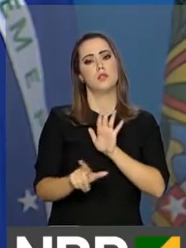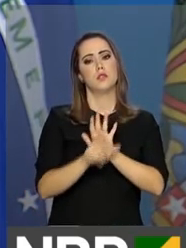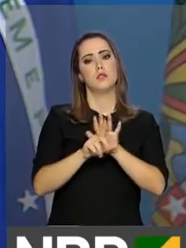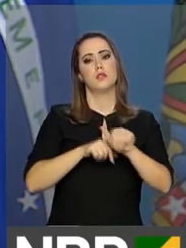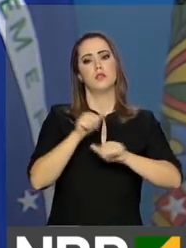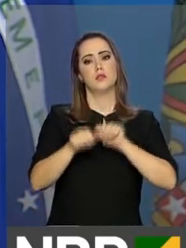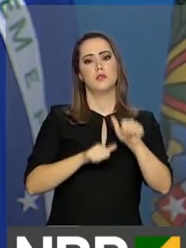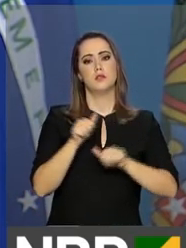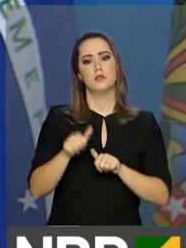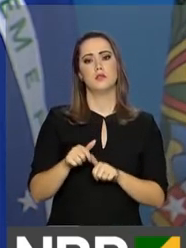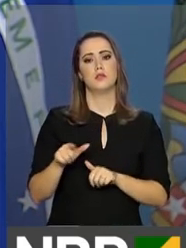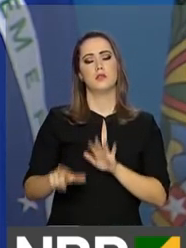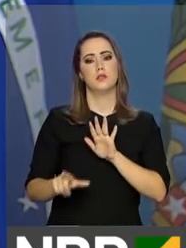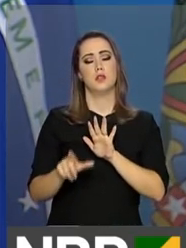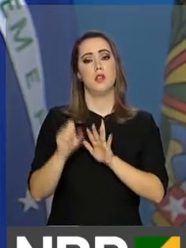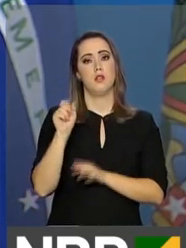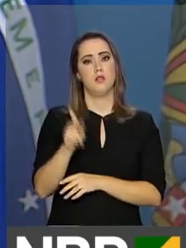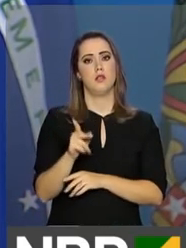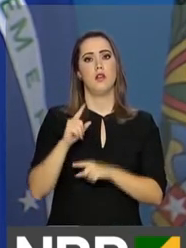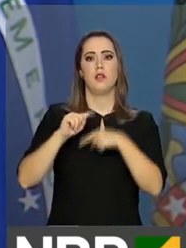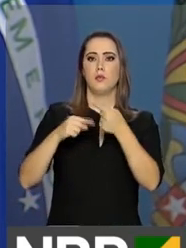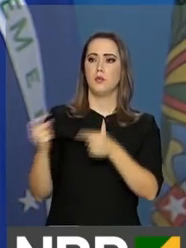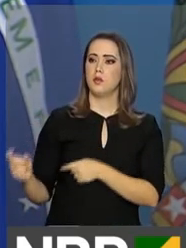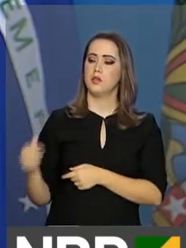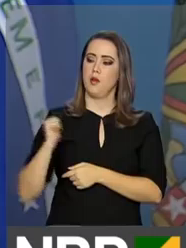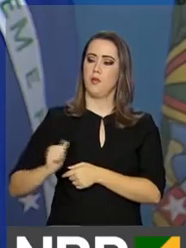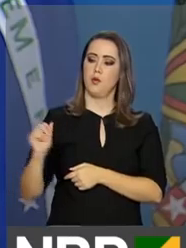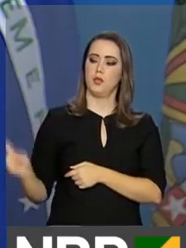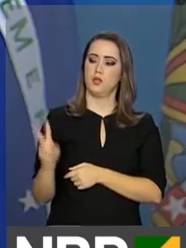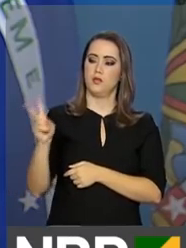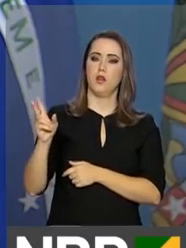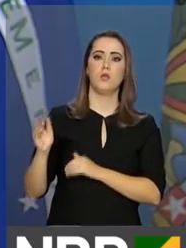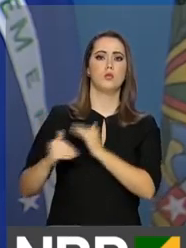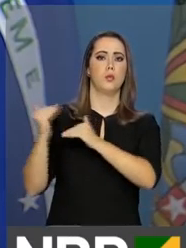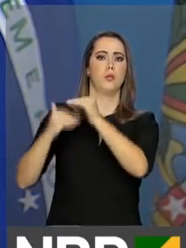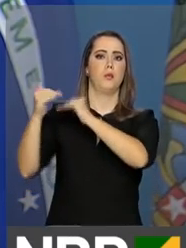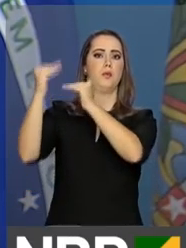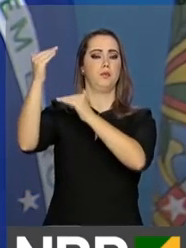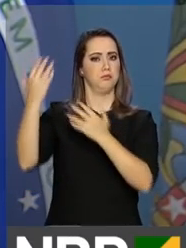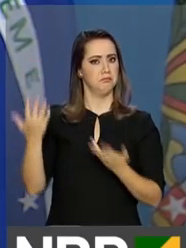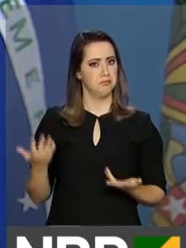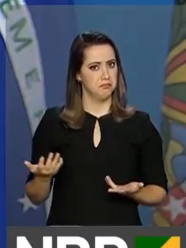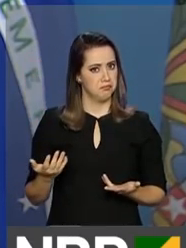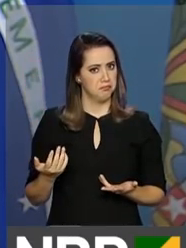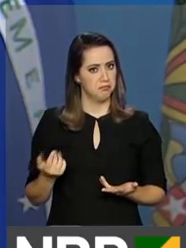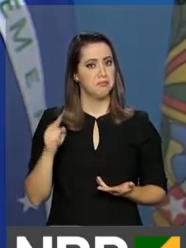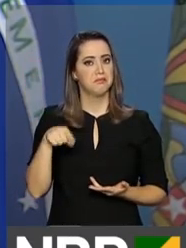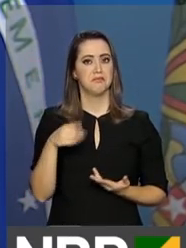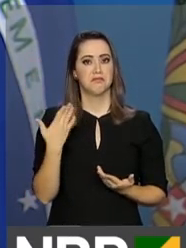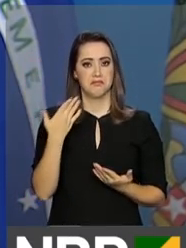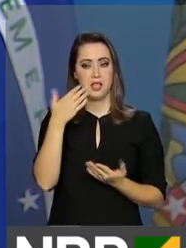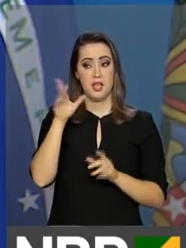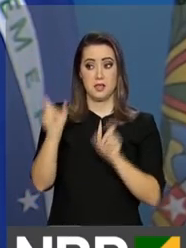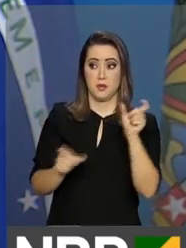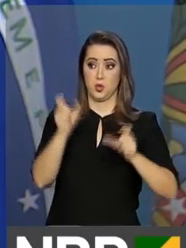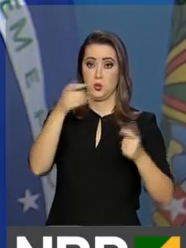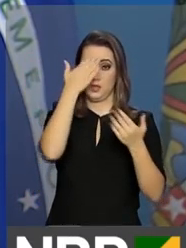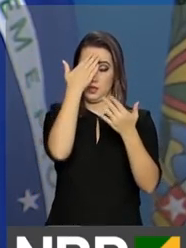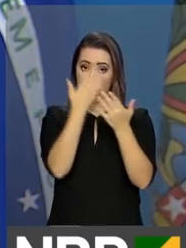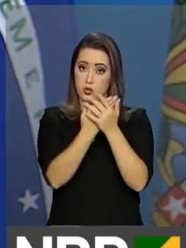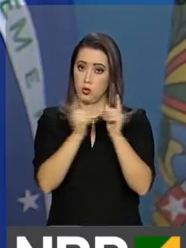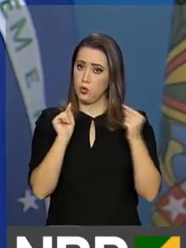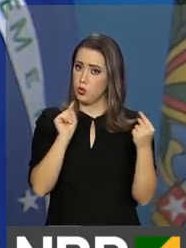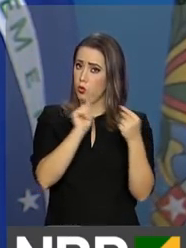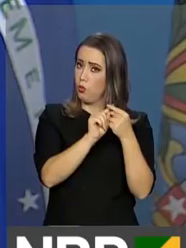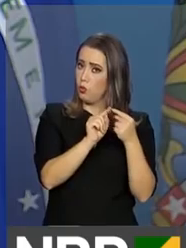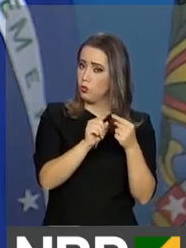Social. A Bolsa, novamente, deu um salto para cima. Ou seja, a confiança hoje, meus senhores, está muito conectada, muito ligada à ideia